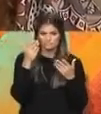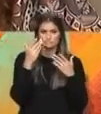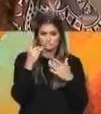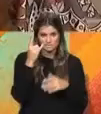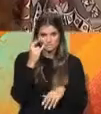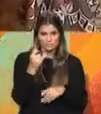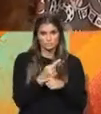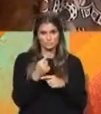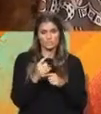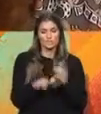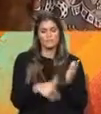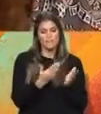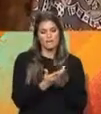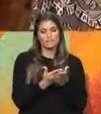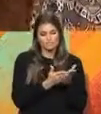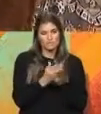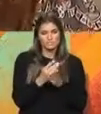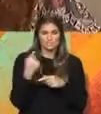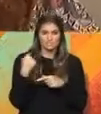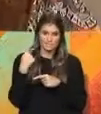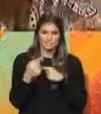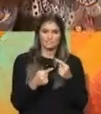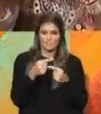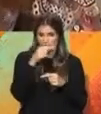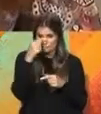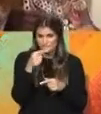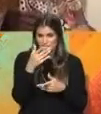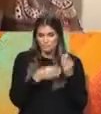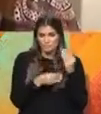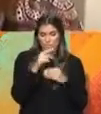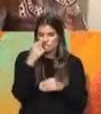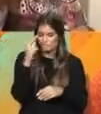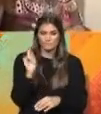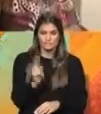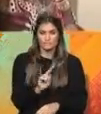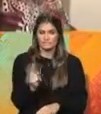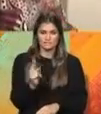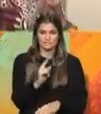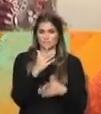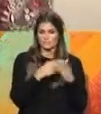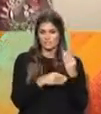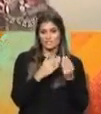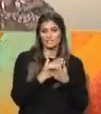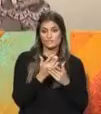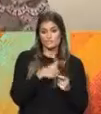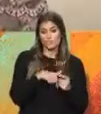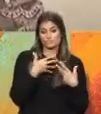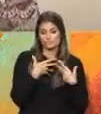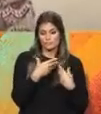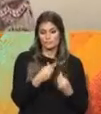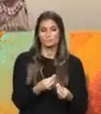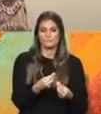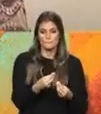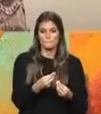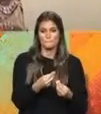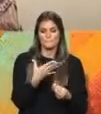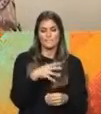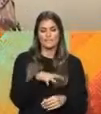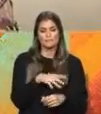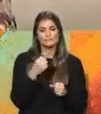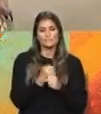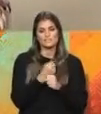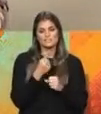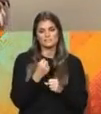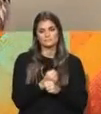iniciativas porque permite continuar as tradições. É difícil se aprender? Não é difícil se aprender. Basta nós gostarmos, querermos